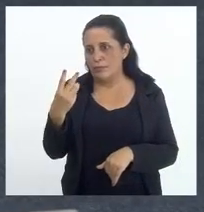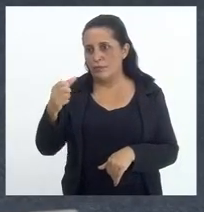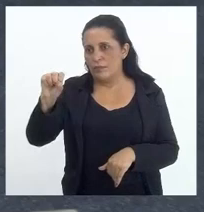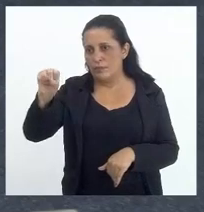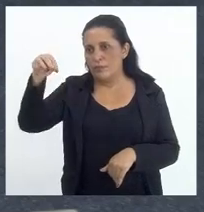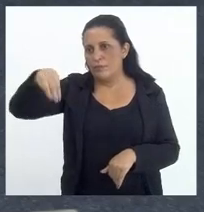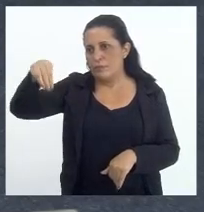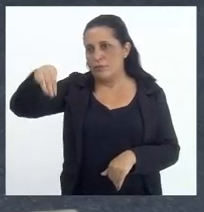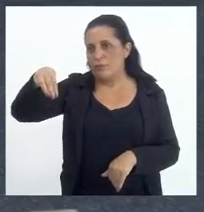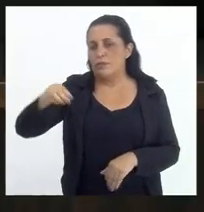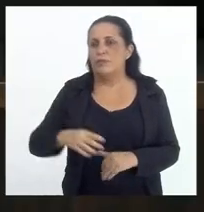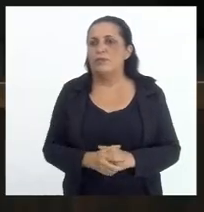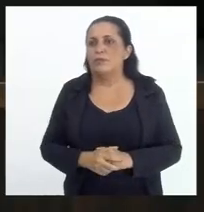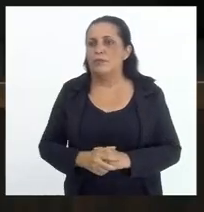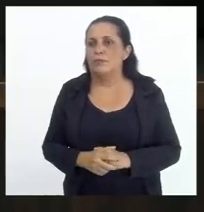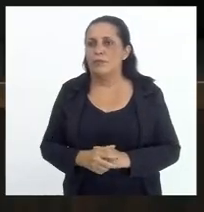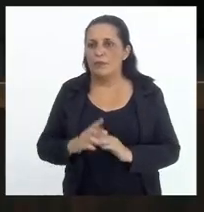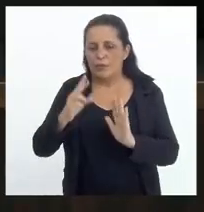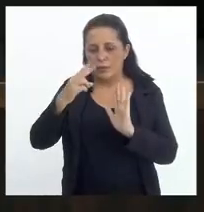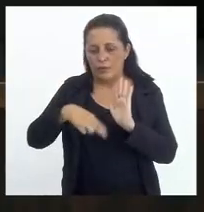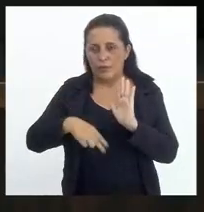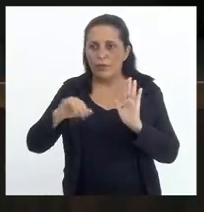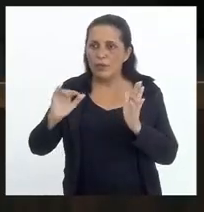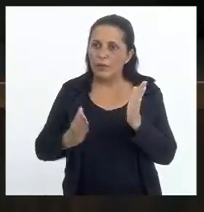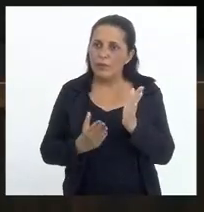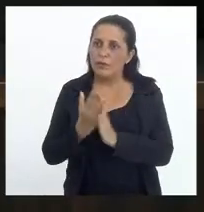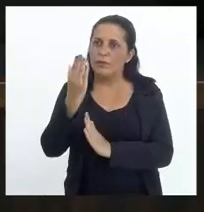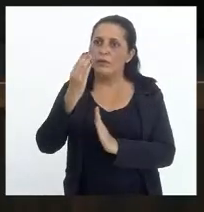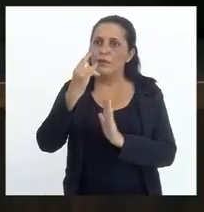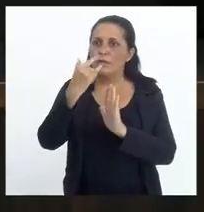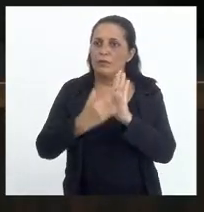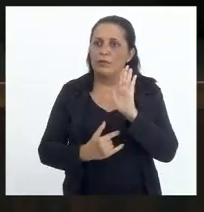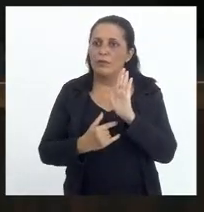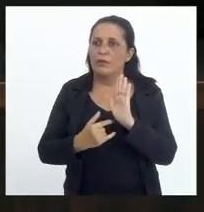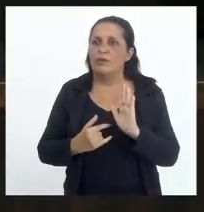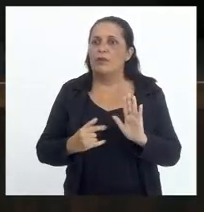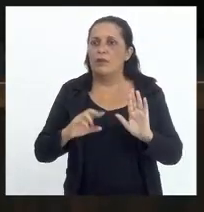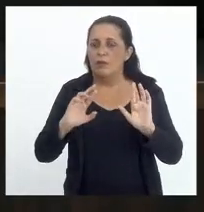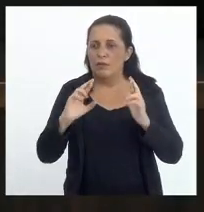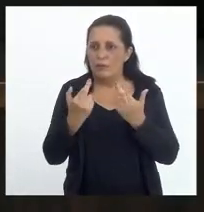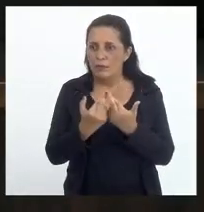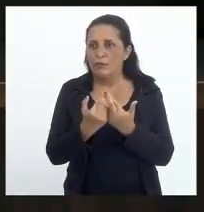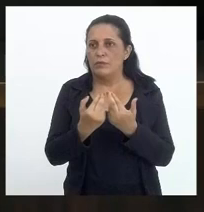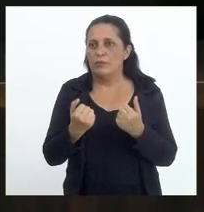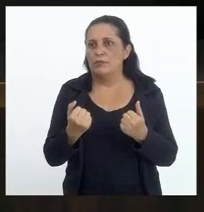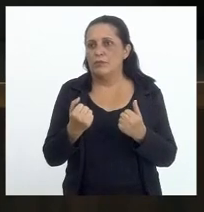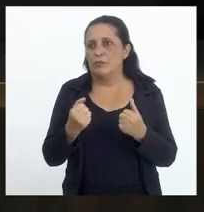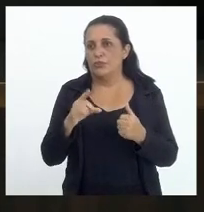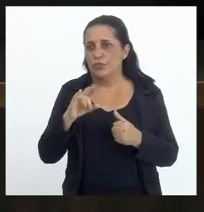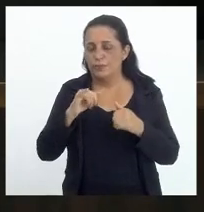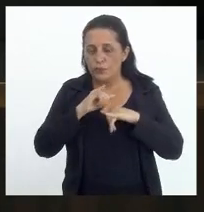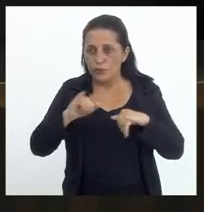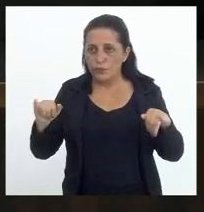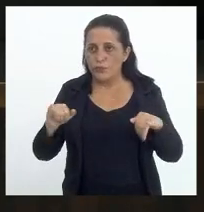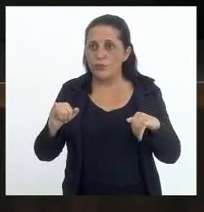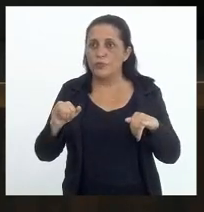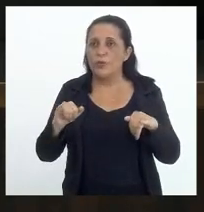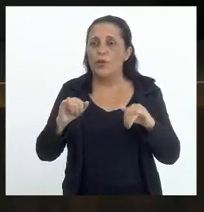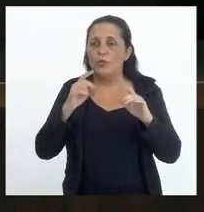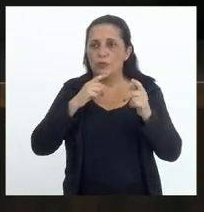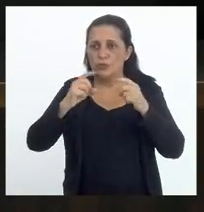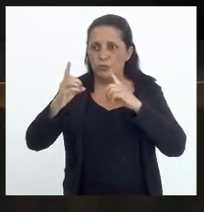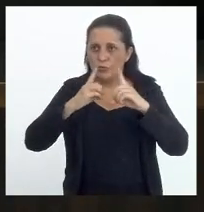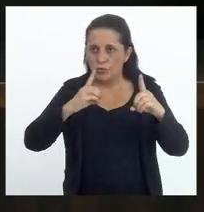38 minutos. Lida e aprovada a ata, passa-se à ordem do dia. Anuncio, em regime de urgência, em votação, em discussão única, projeto de